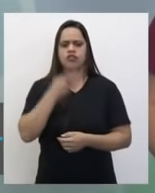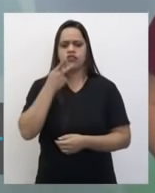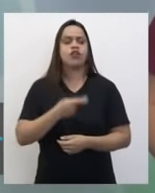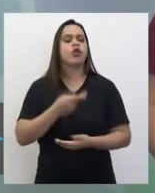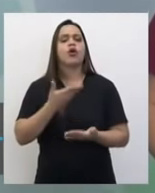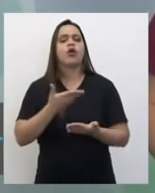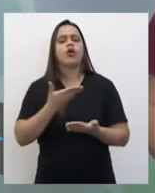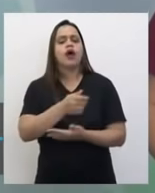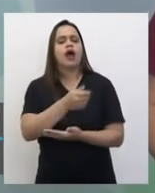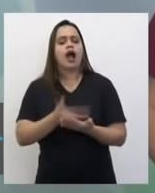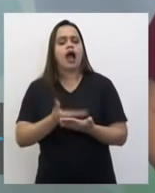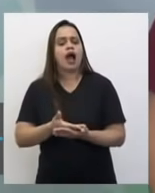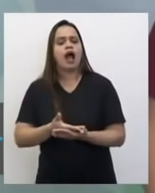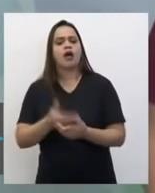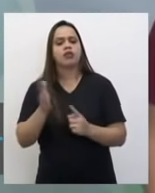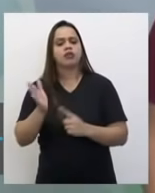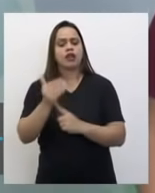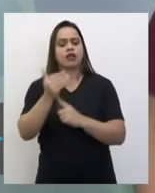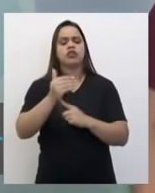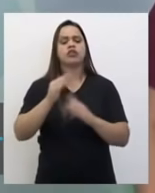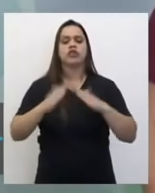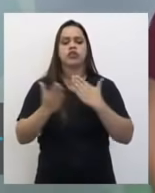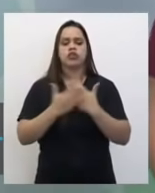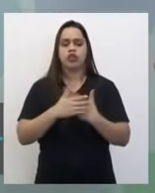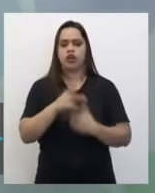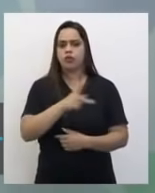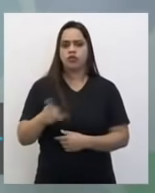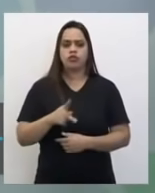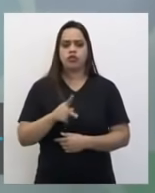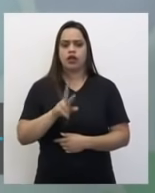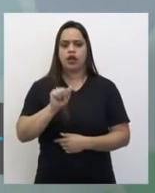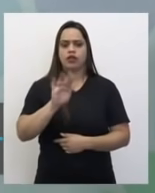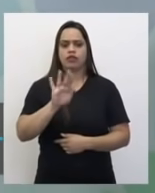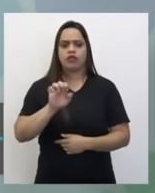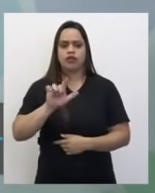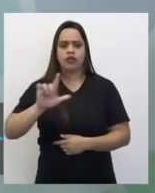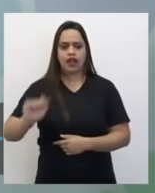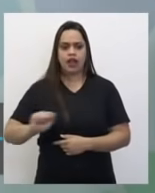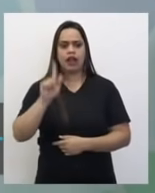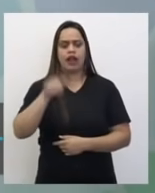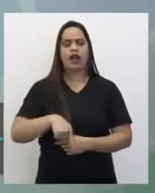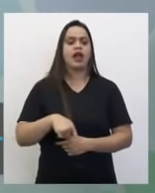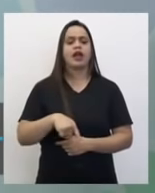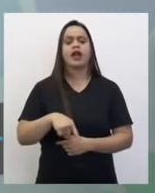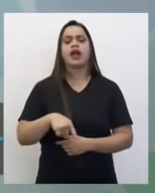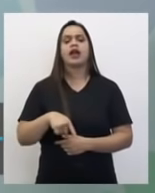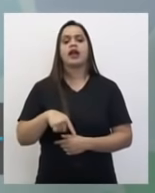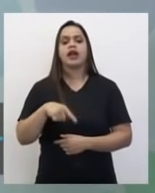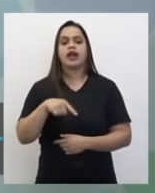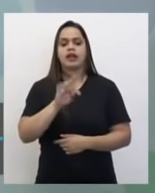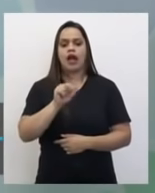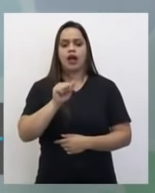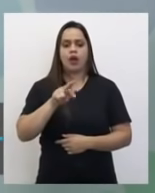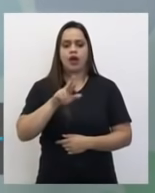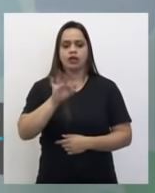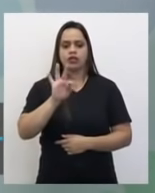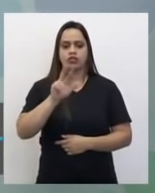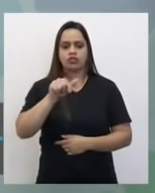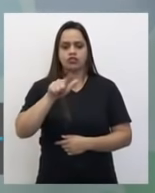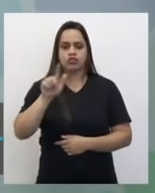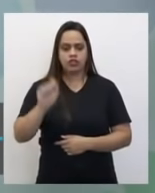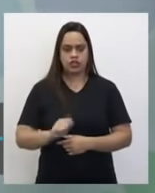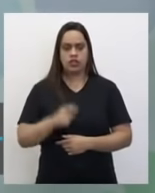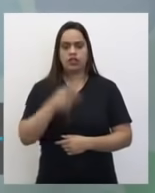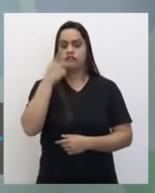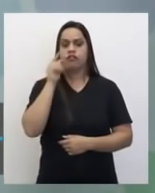alunos da escola Aníbal de Taquaritinga." Professora Rafaela, vou amar essa aula de vocês. Parabéns, meninas. Sou professoras,